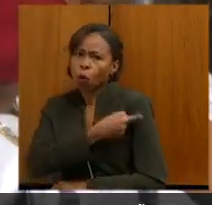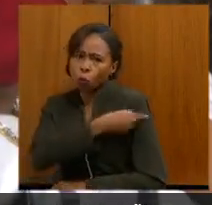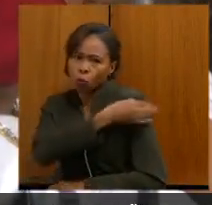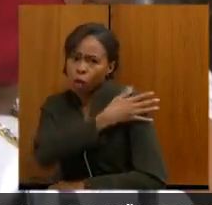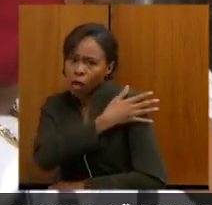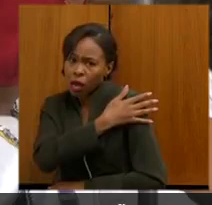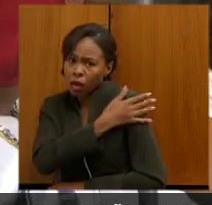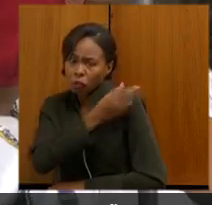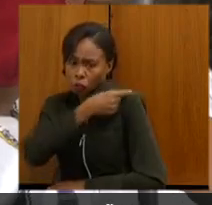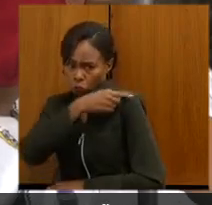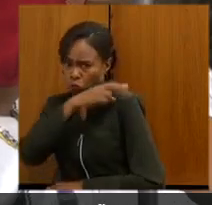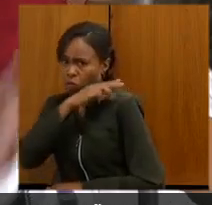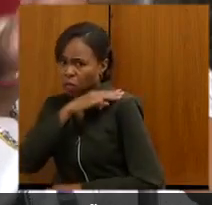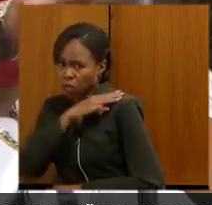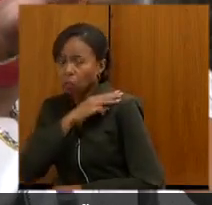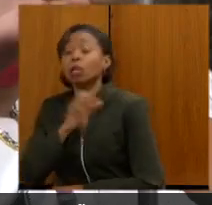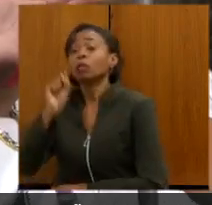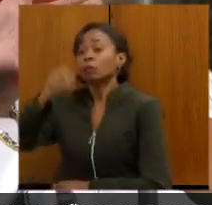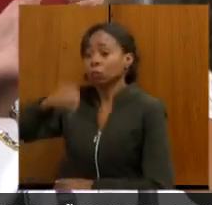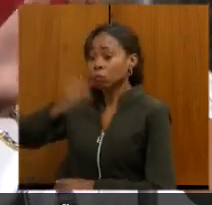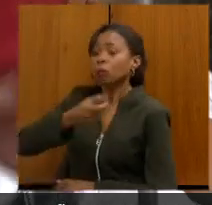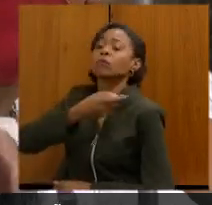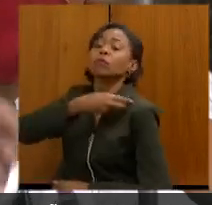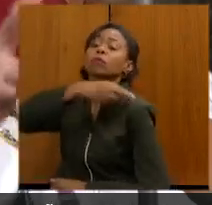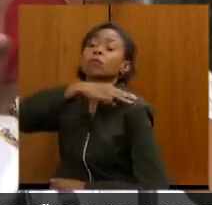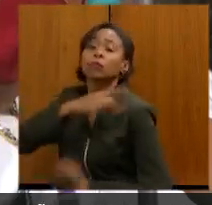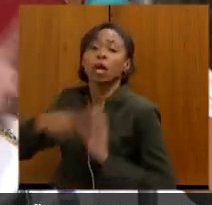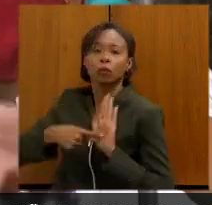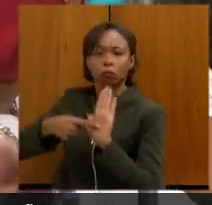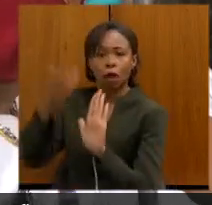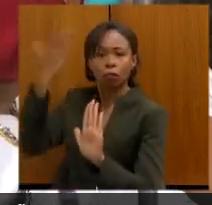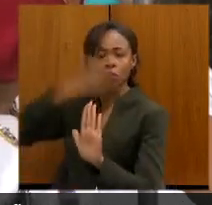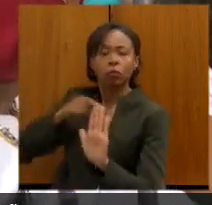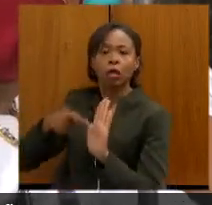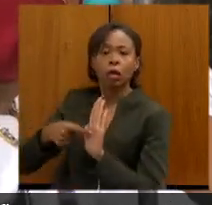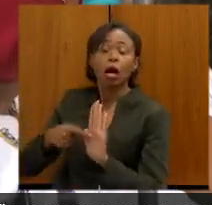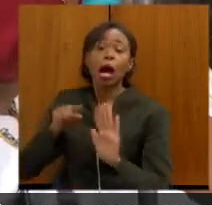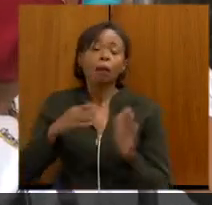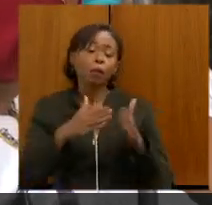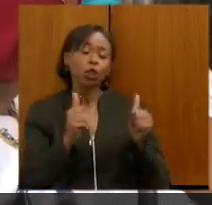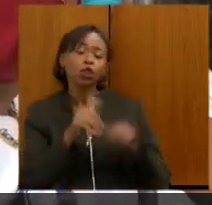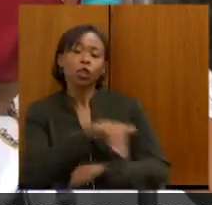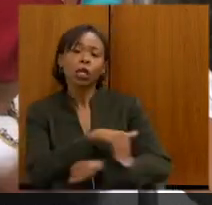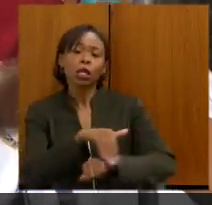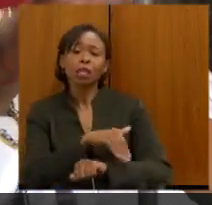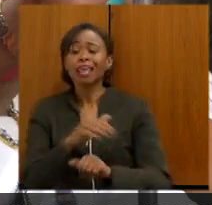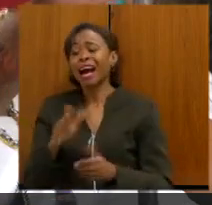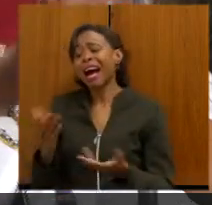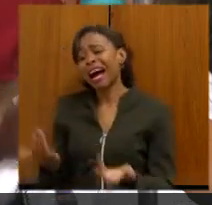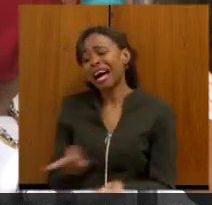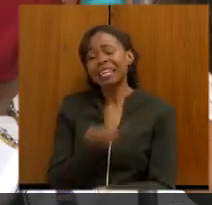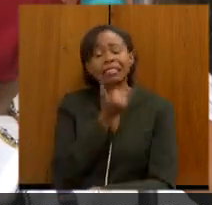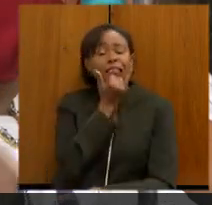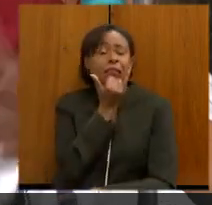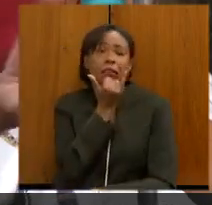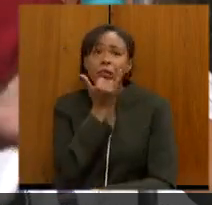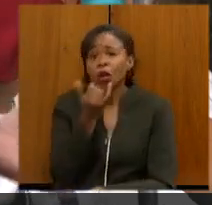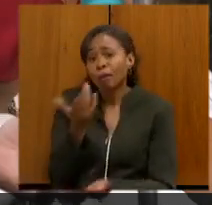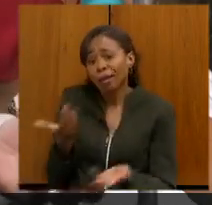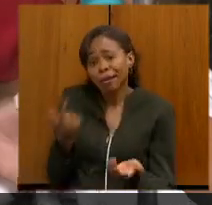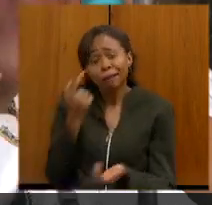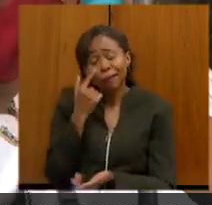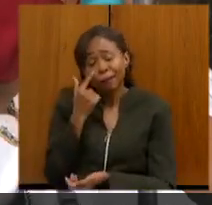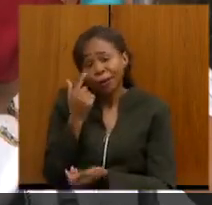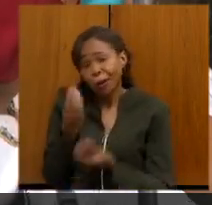só o primeiro como terceiro senhor mostrei para ele aí na hora que ele vender e se ele falou ah eu sinto muito vamos ver que podemos fazer